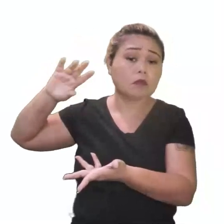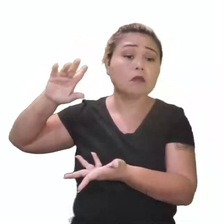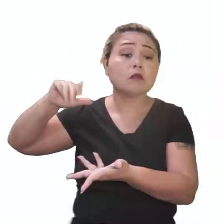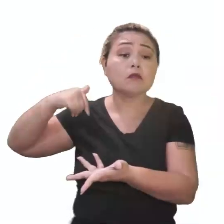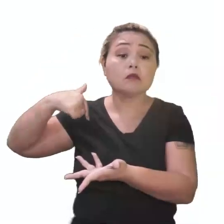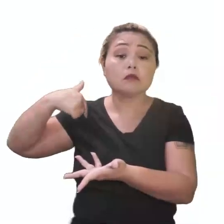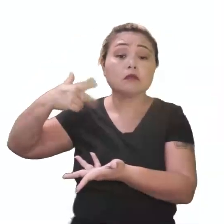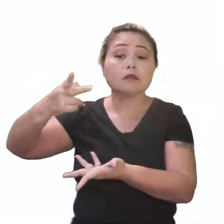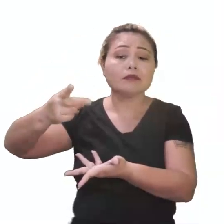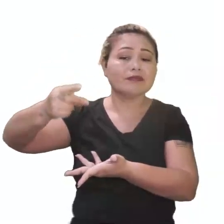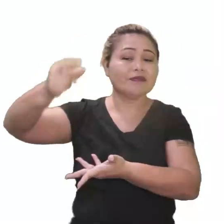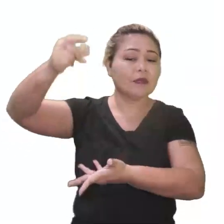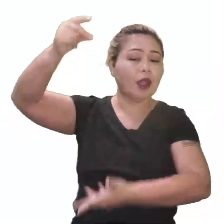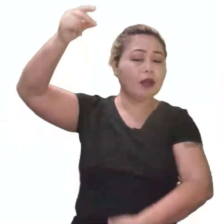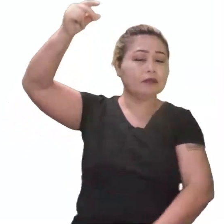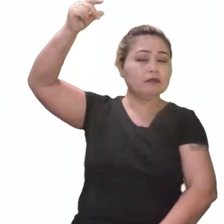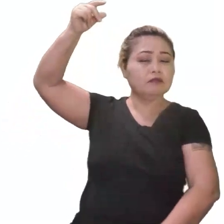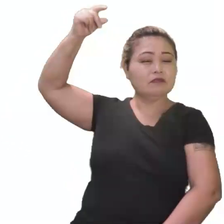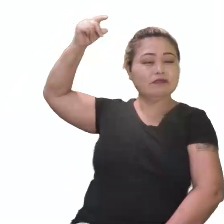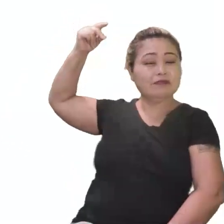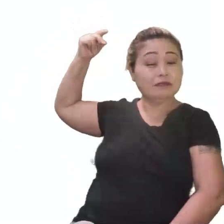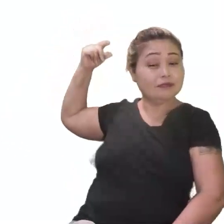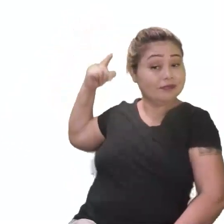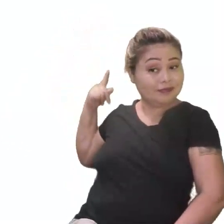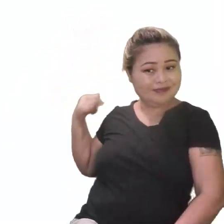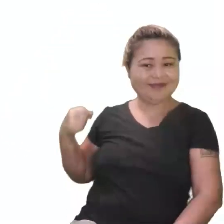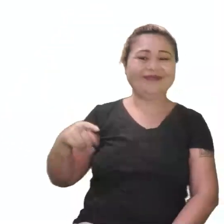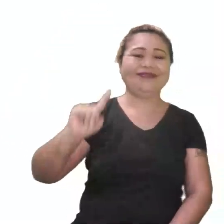distantes. Eu gosto quando a Alderina faz tchim, tchim, tchim, tchim, tchim.